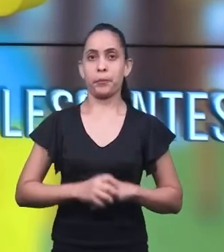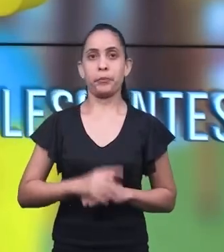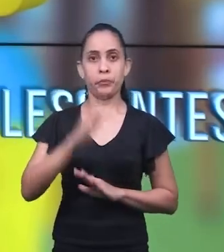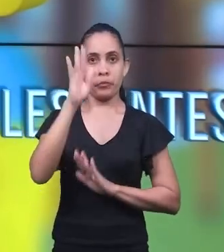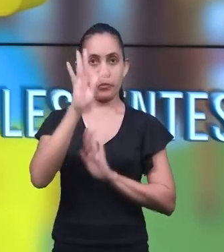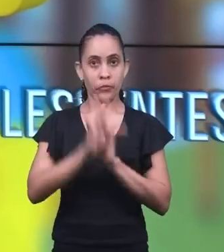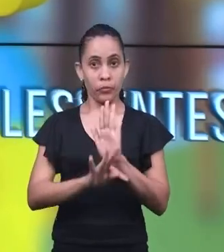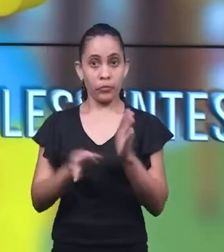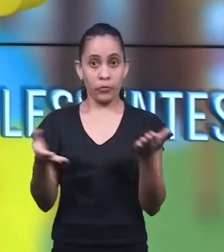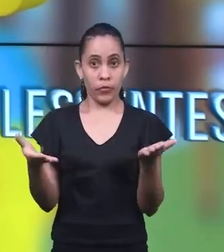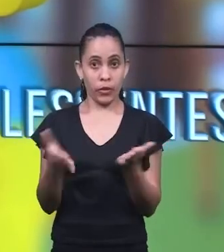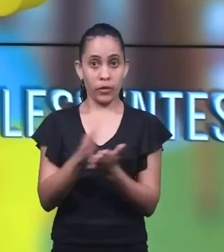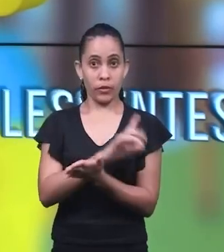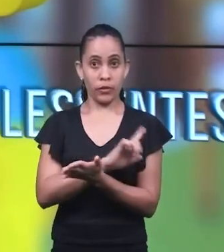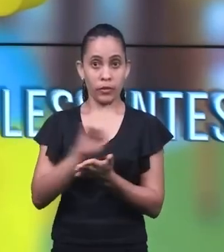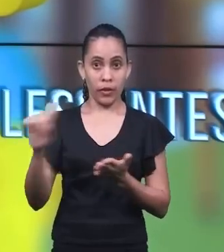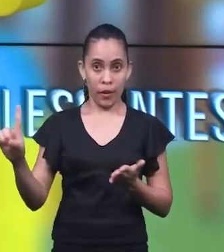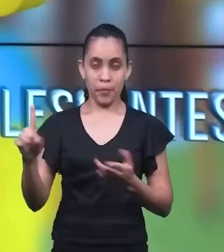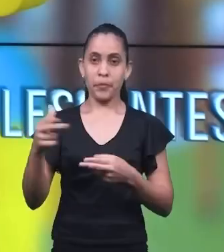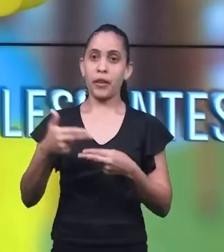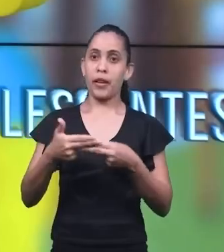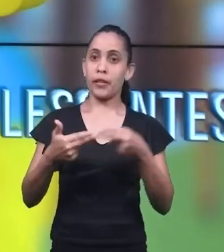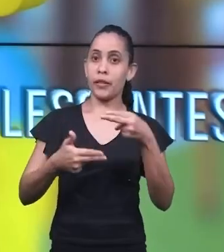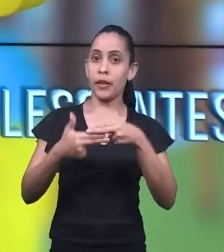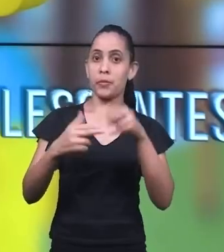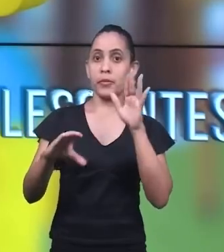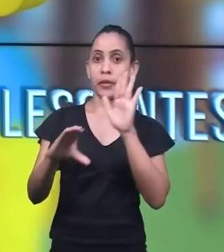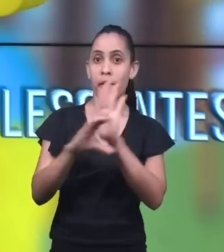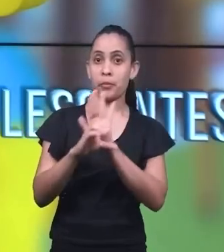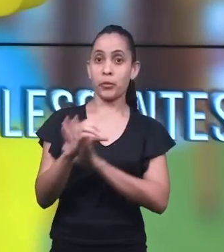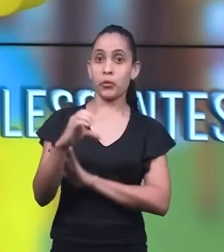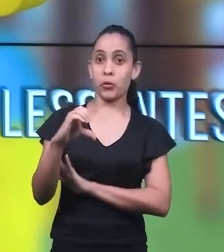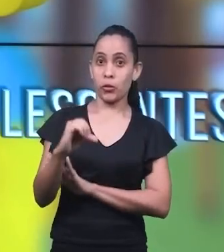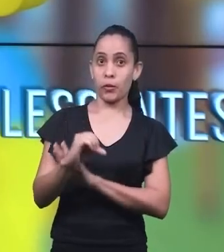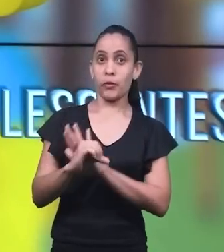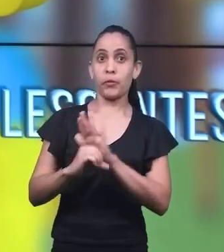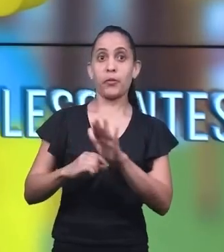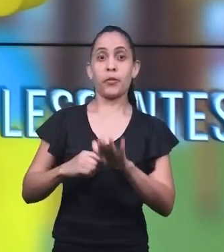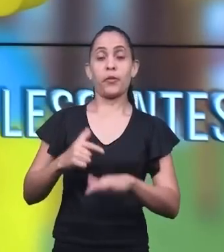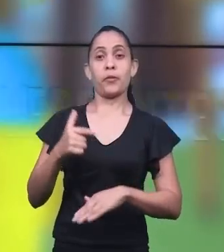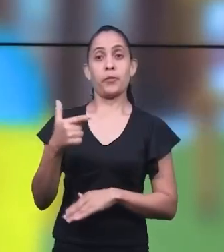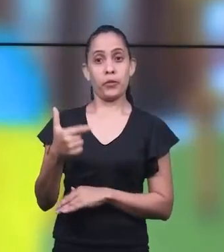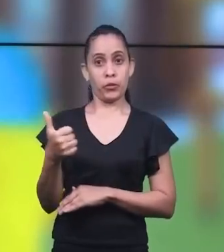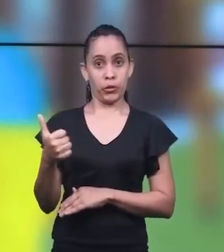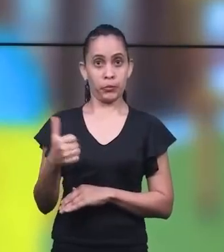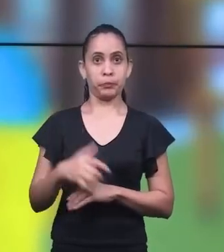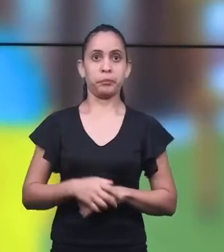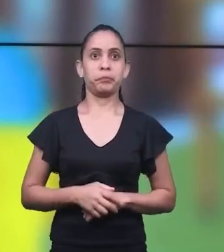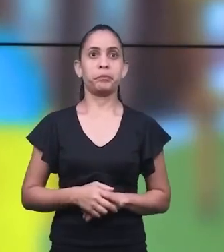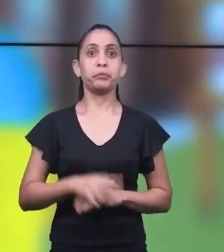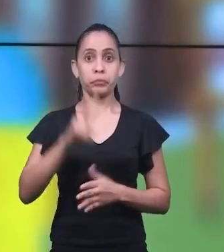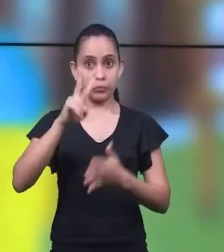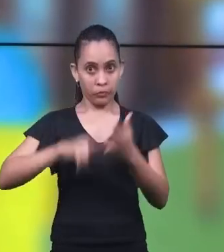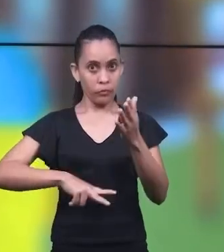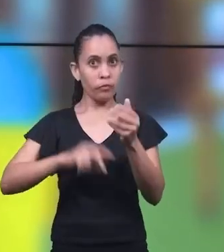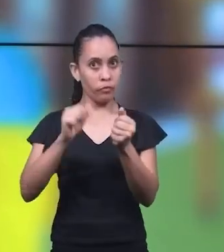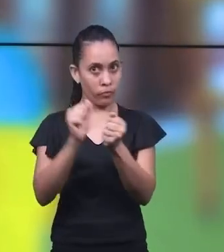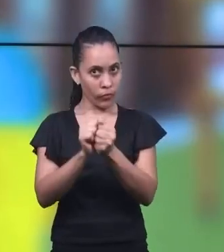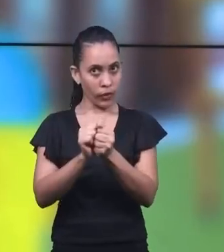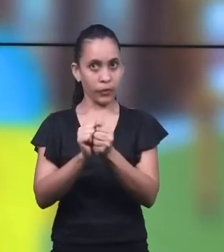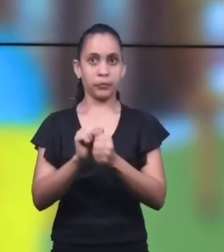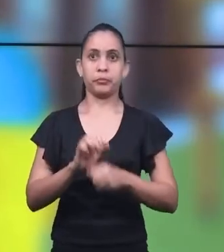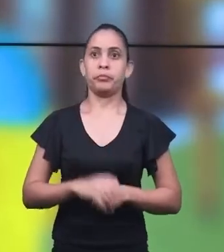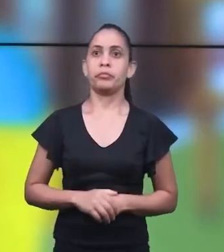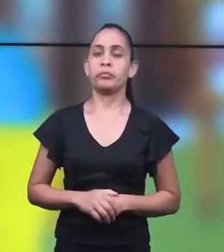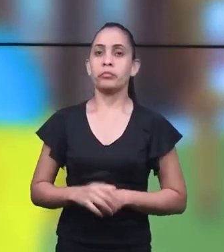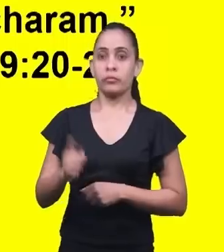nos ajudou. O texto da nossa aula está em Neemias, capítulo 9, versículo 20 e 21. Vamos